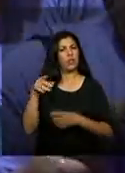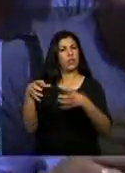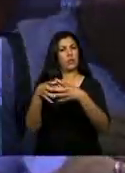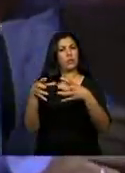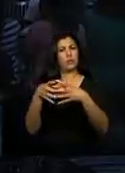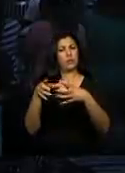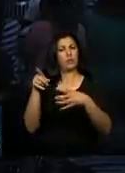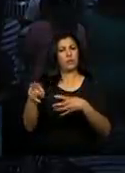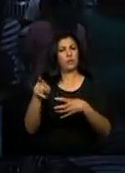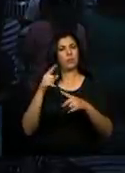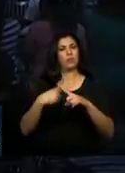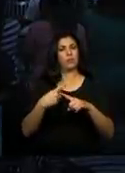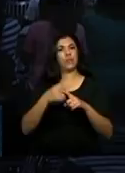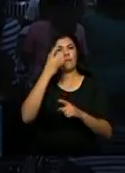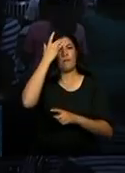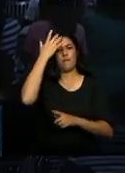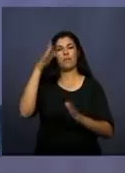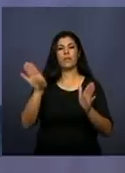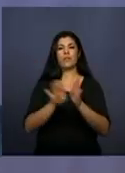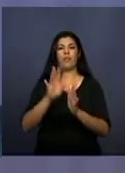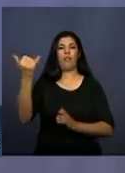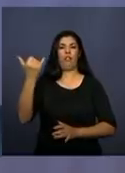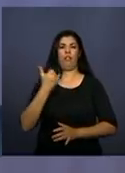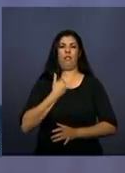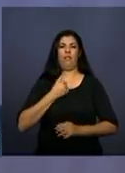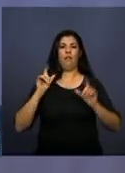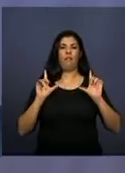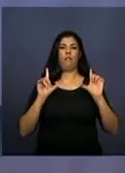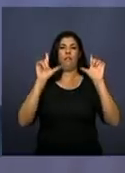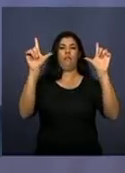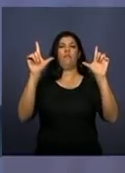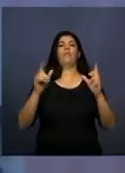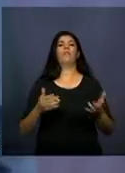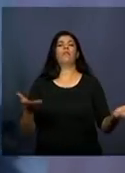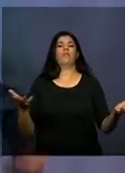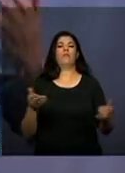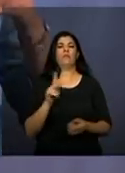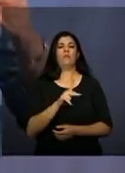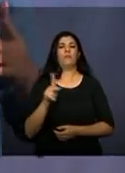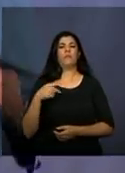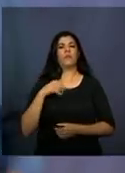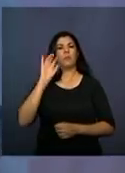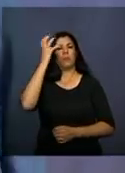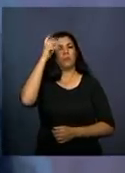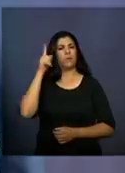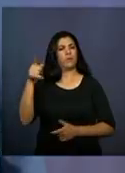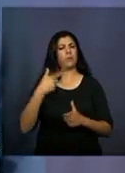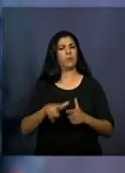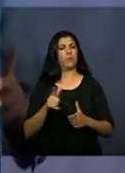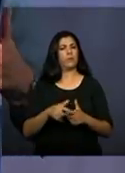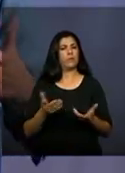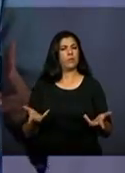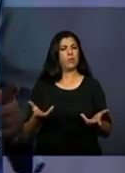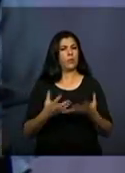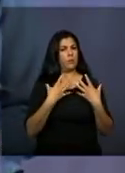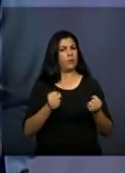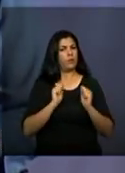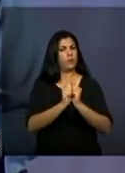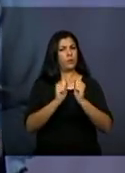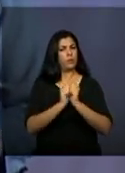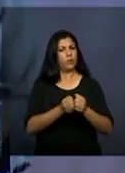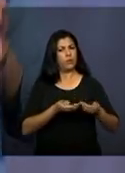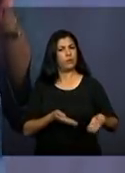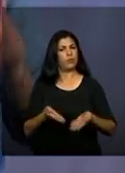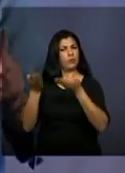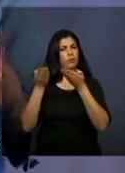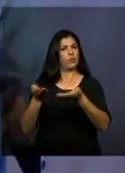Julieta. Porque é fácil chegar aqui para mim, né? Falar, ô, presidenta, resolve lá o problema. Vamos todo mundo pegar